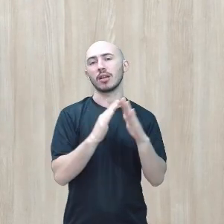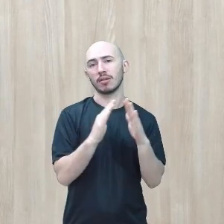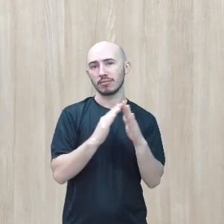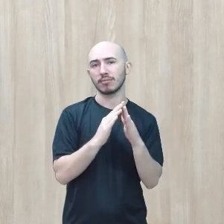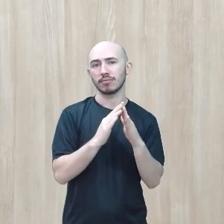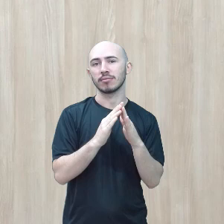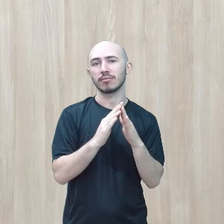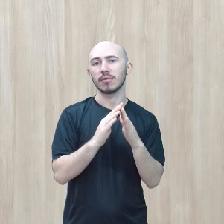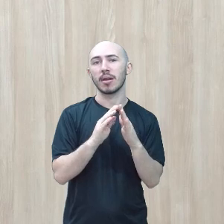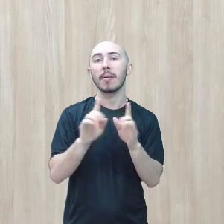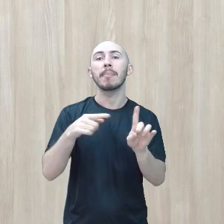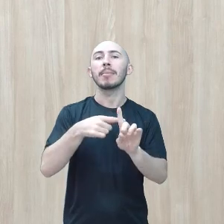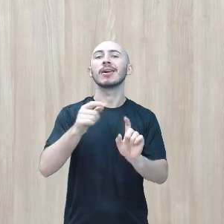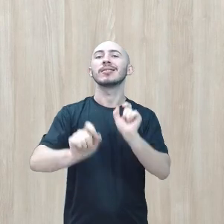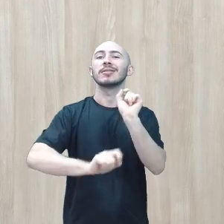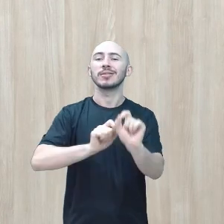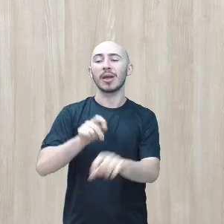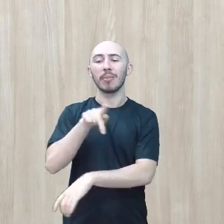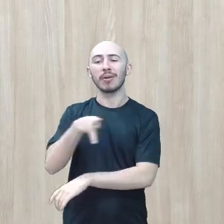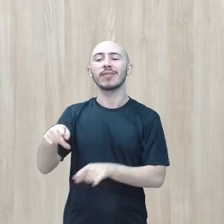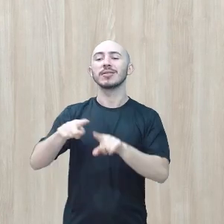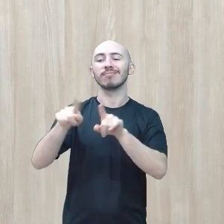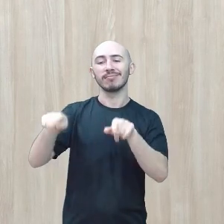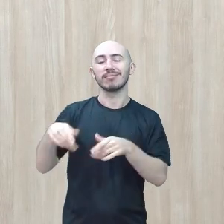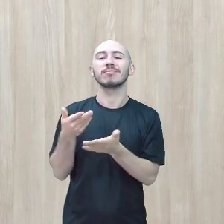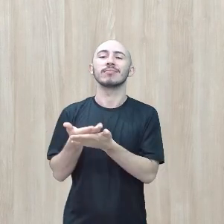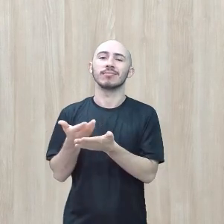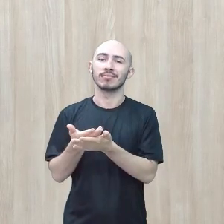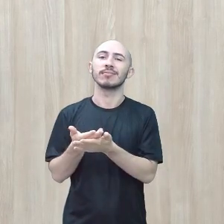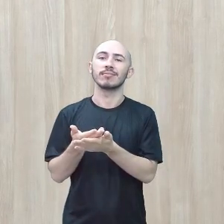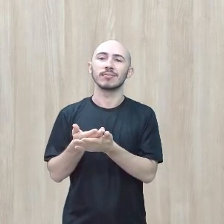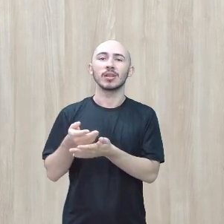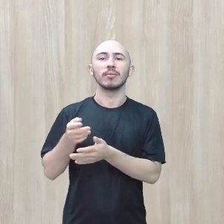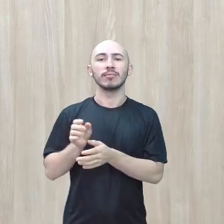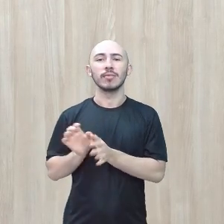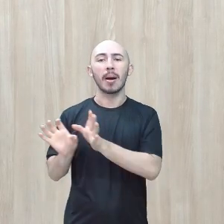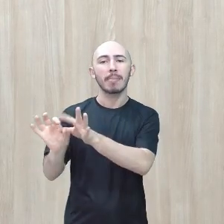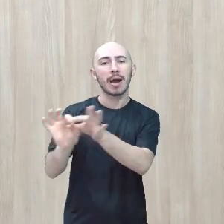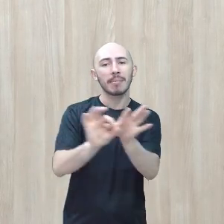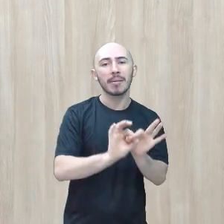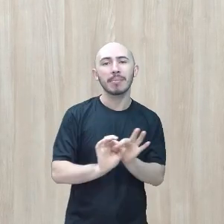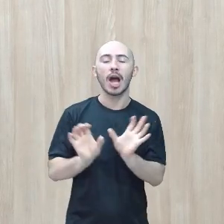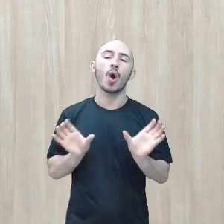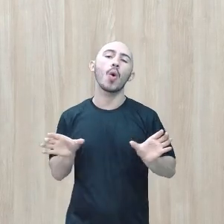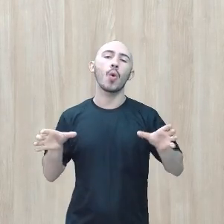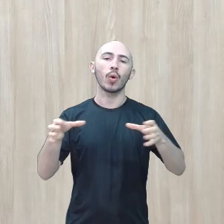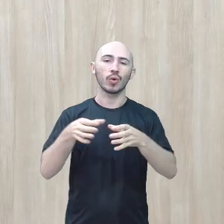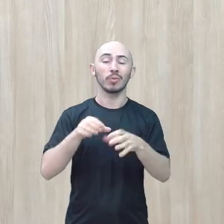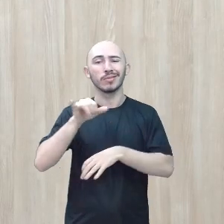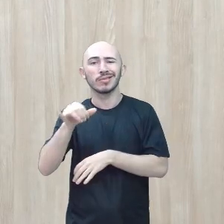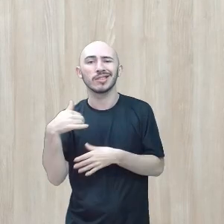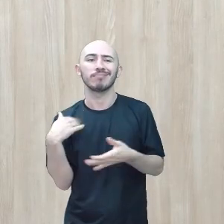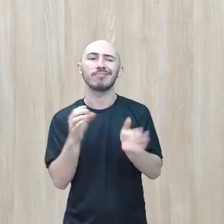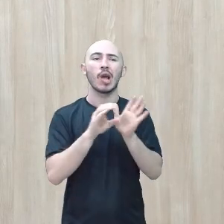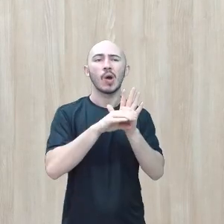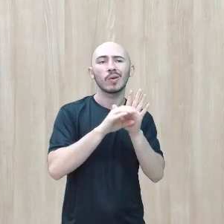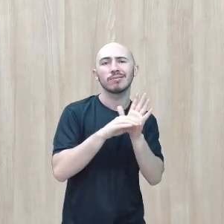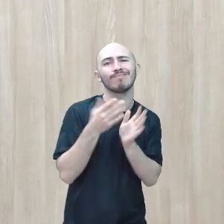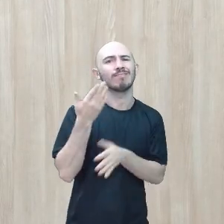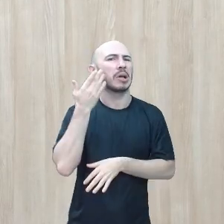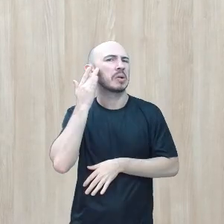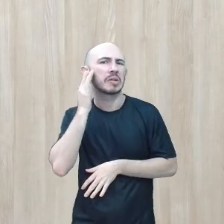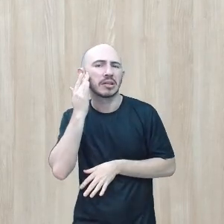casa e com o professor na sala de aula. Então, se ficou algum conceito que você não entendeu,